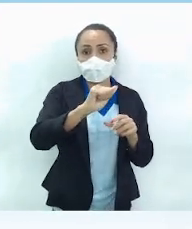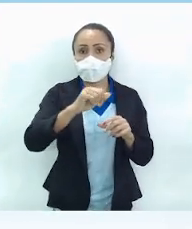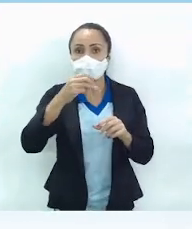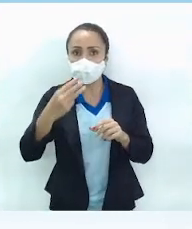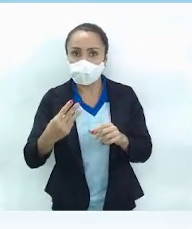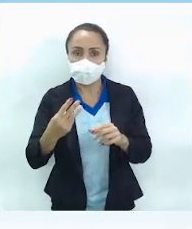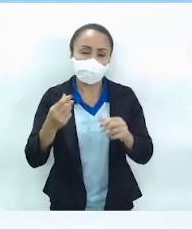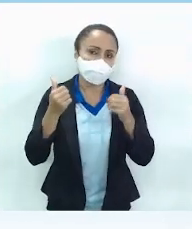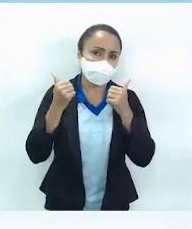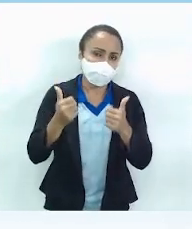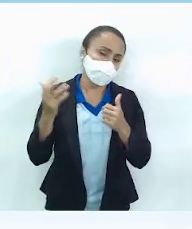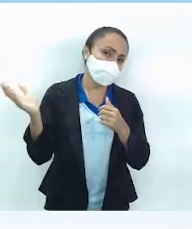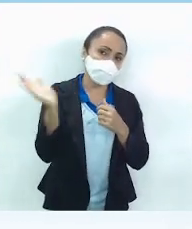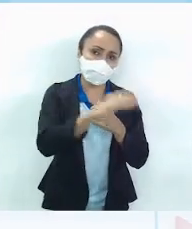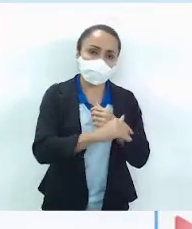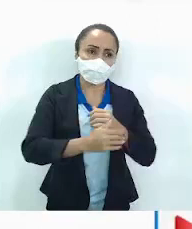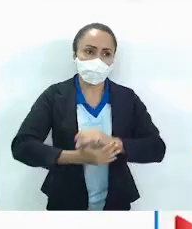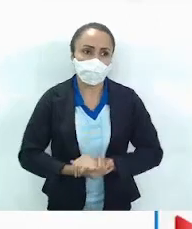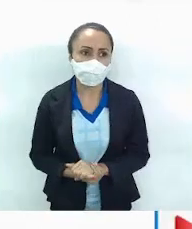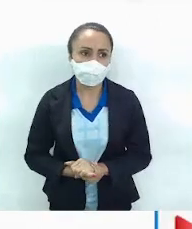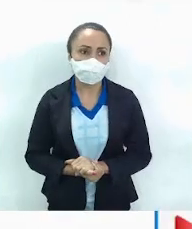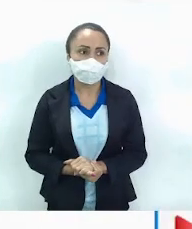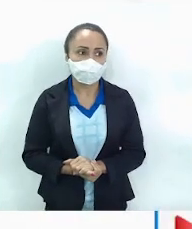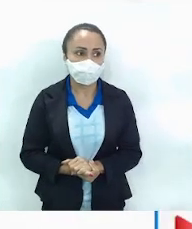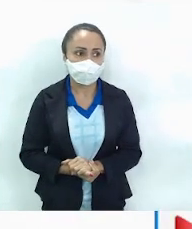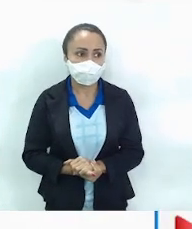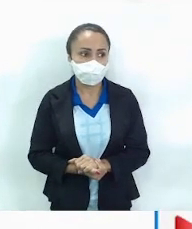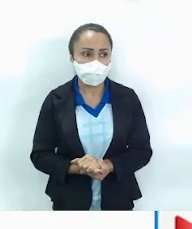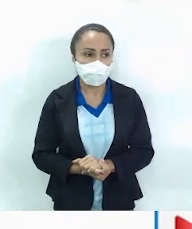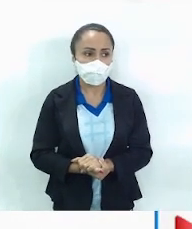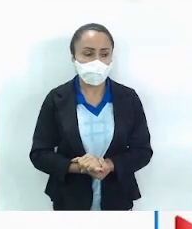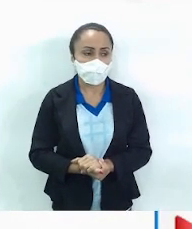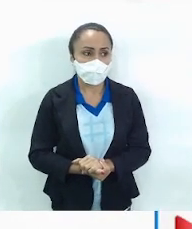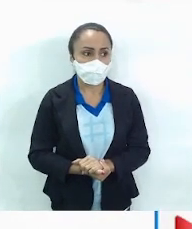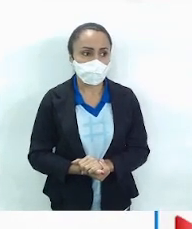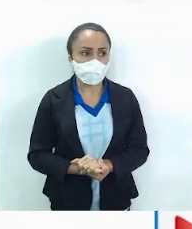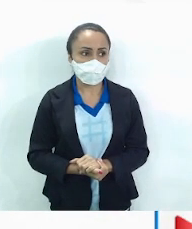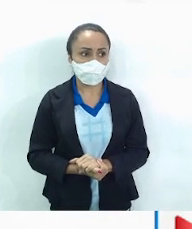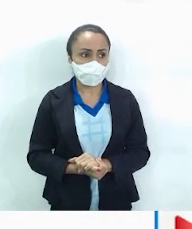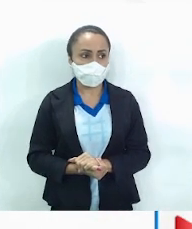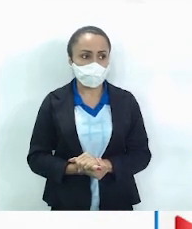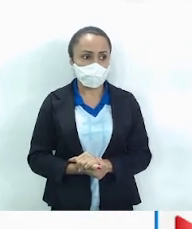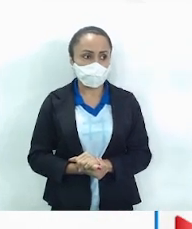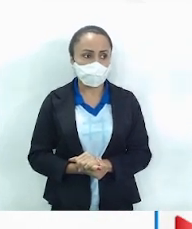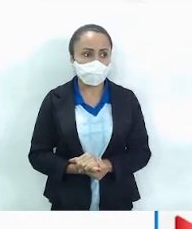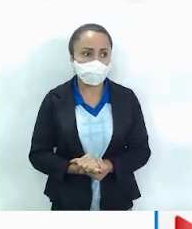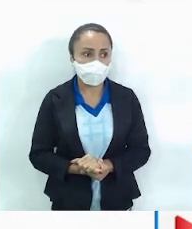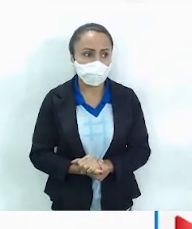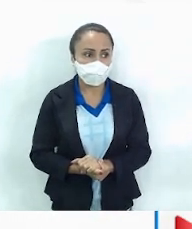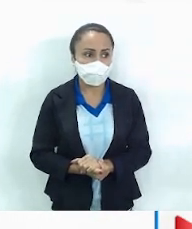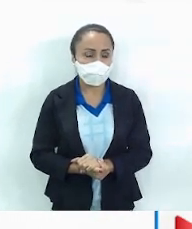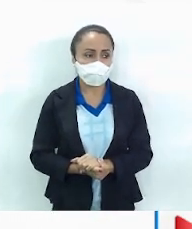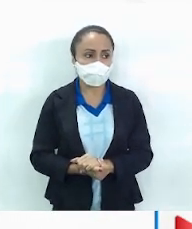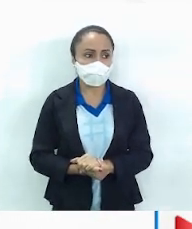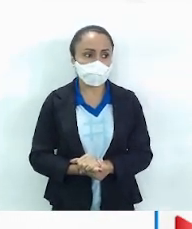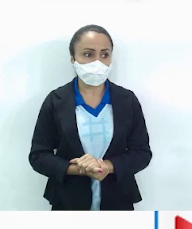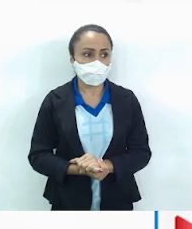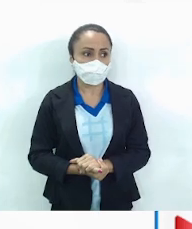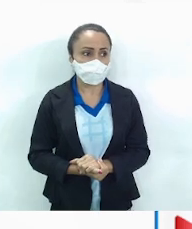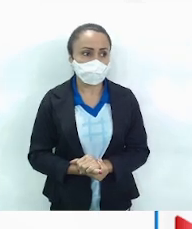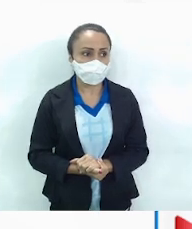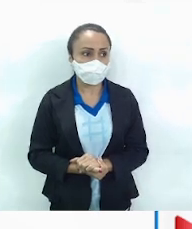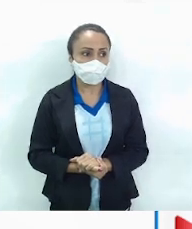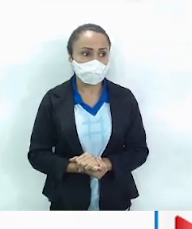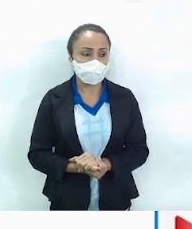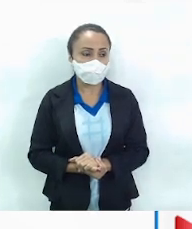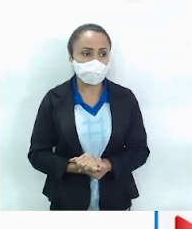tá certo? Então vamos embora, bota aí na tela para a gente trabalhar o exercício sobre os temas trabalhados do terceiro ano. Tá